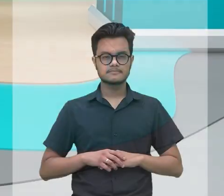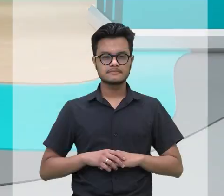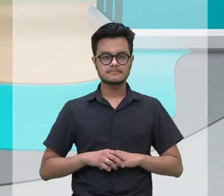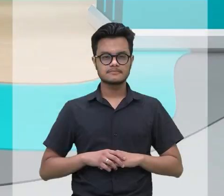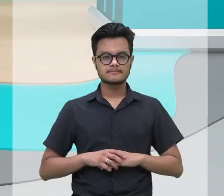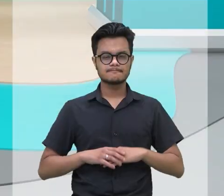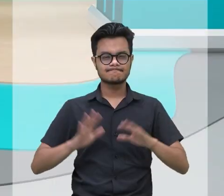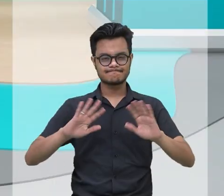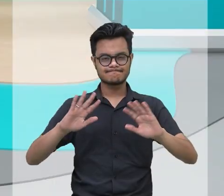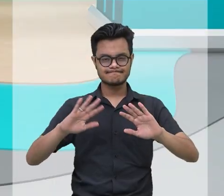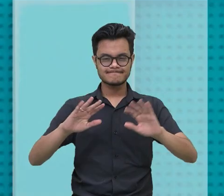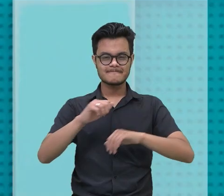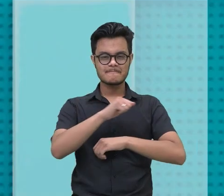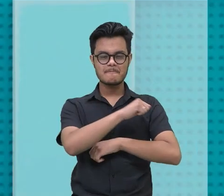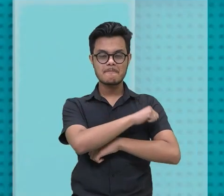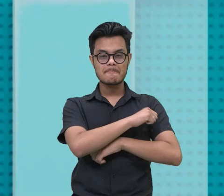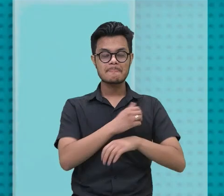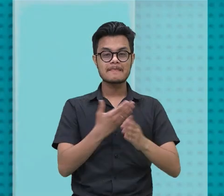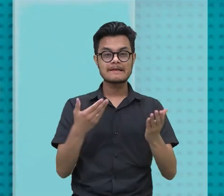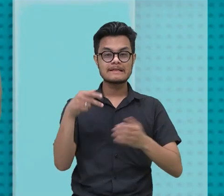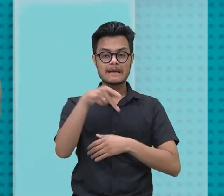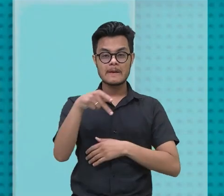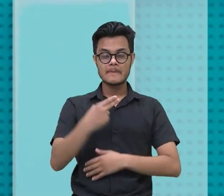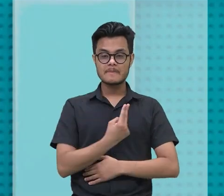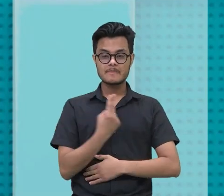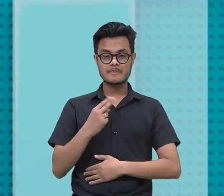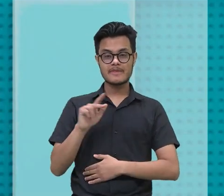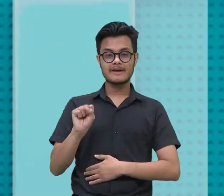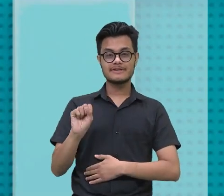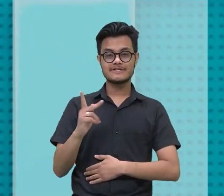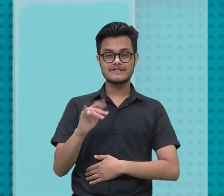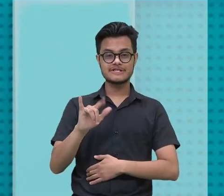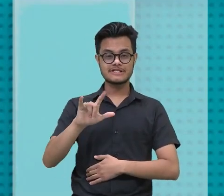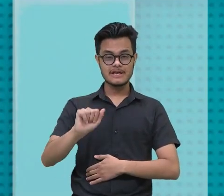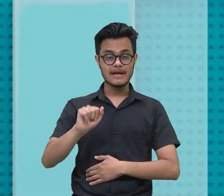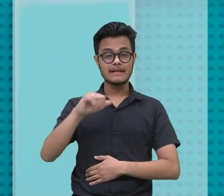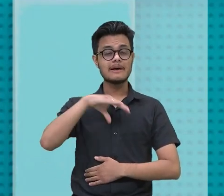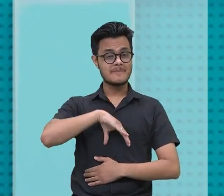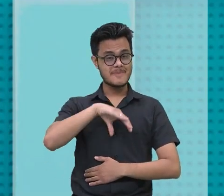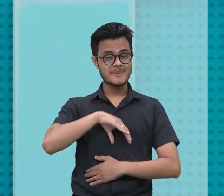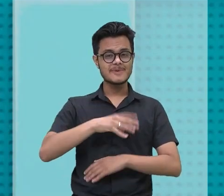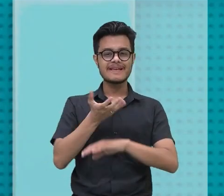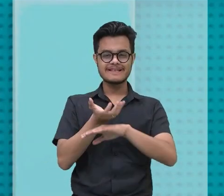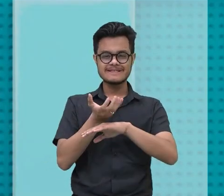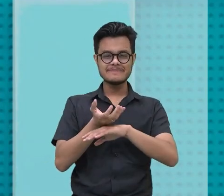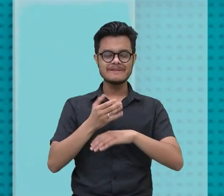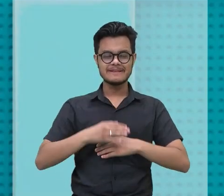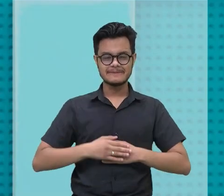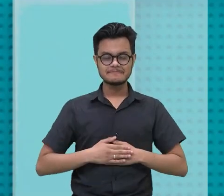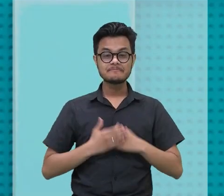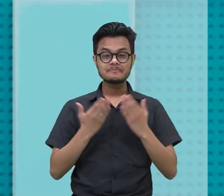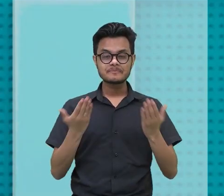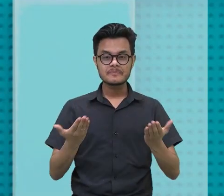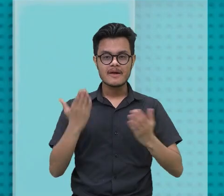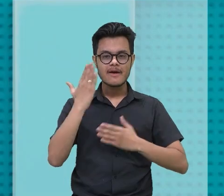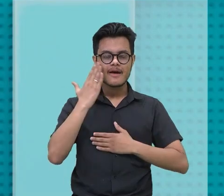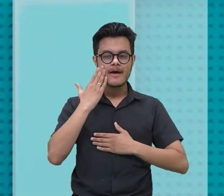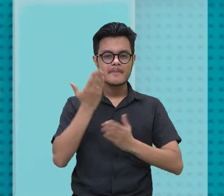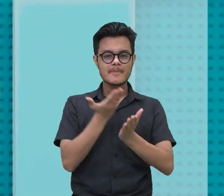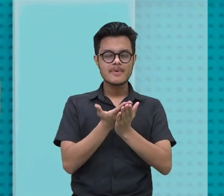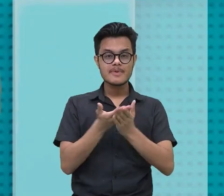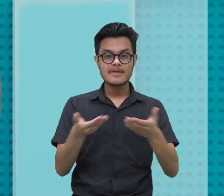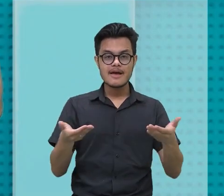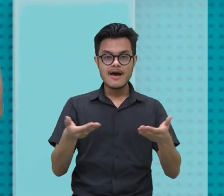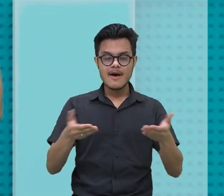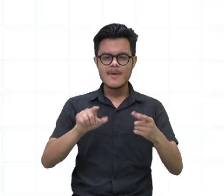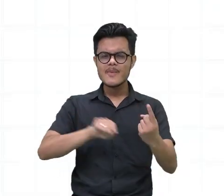Olá, alunos! Sou a professora Sheila Rodrigues, do componente de Língua Portuguesa. Vamos conhecer o que é que nós temos para o